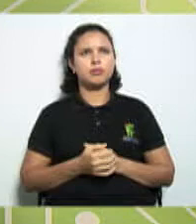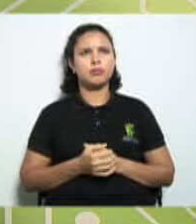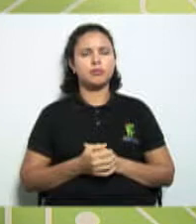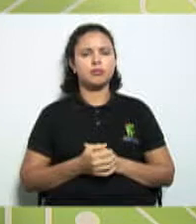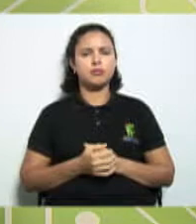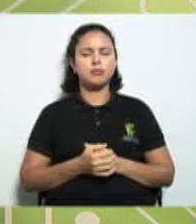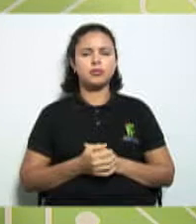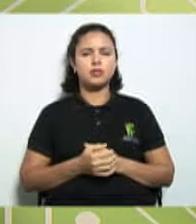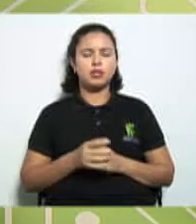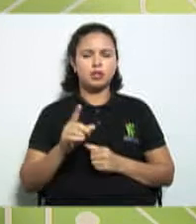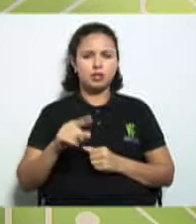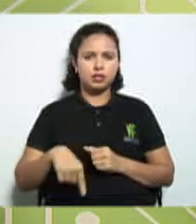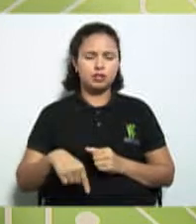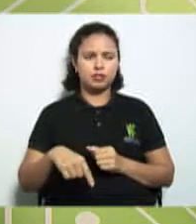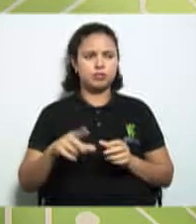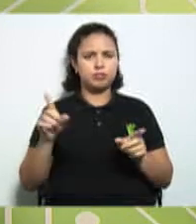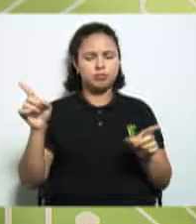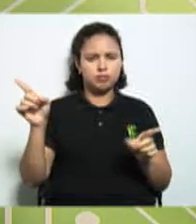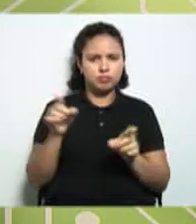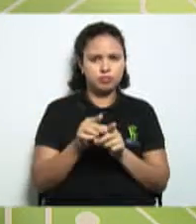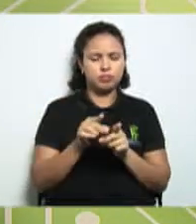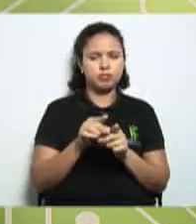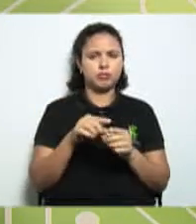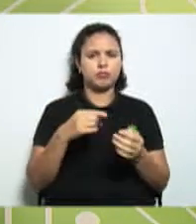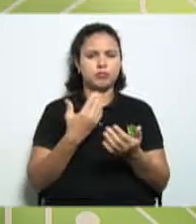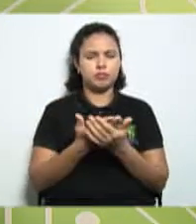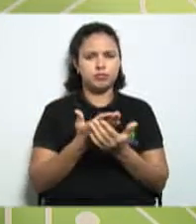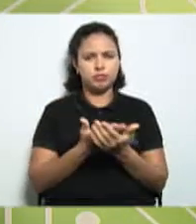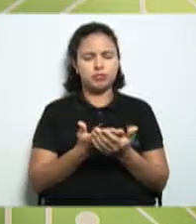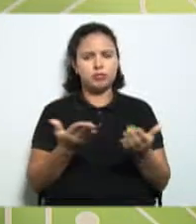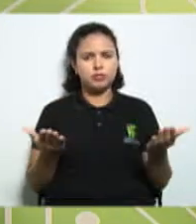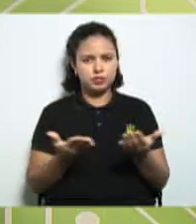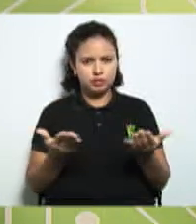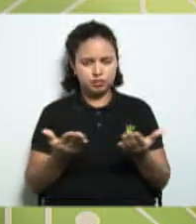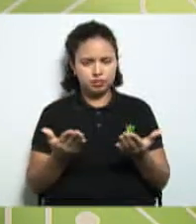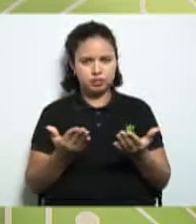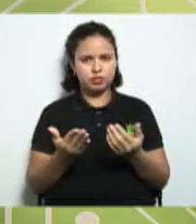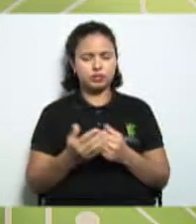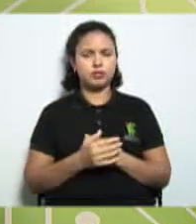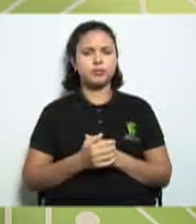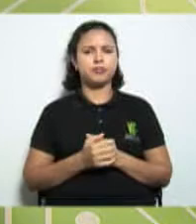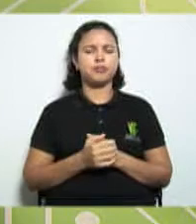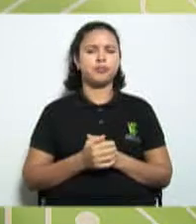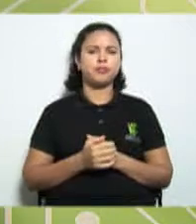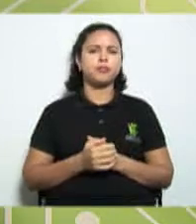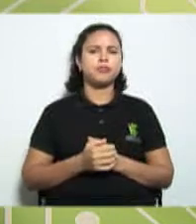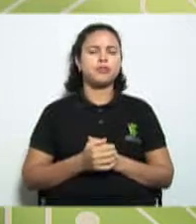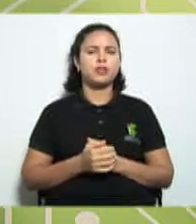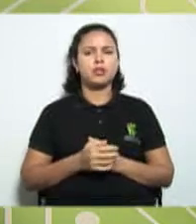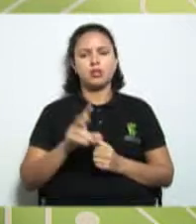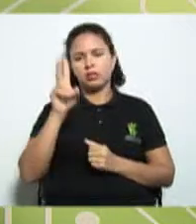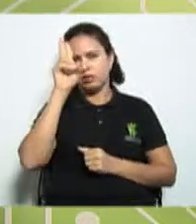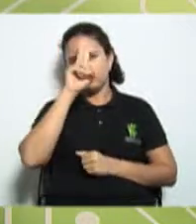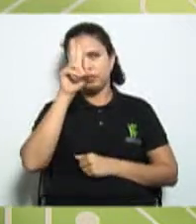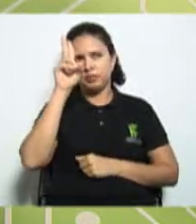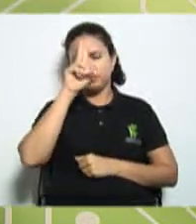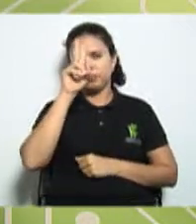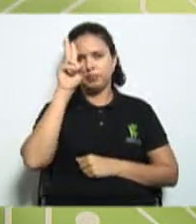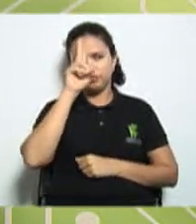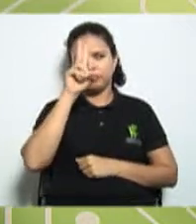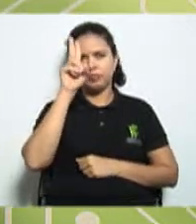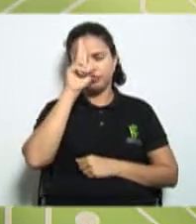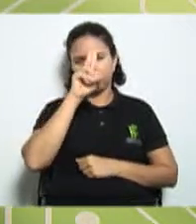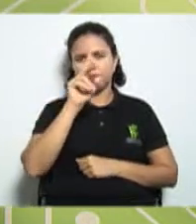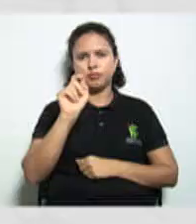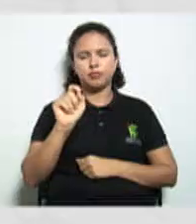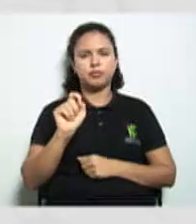do resumo da aula, tá? A gente viu, né, durante toda a aula, fez uma relembrada na nossa anterior e